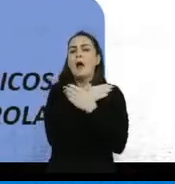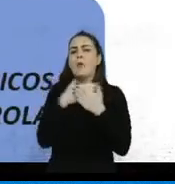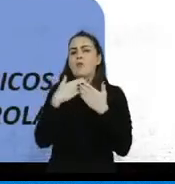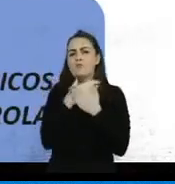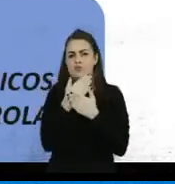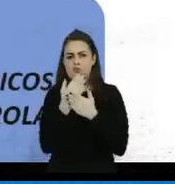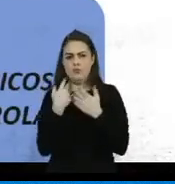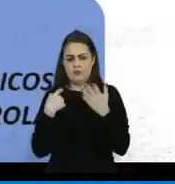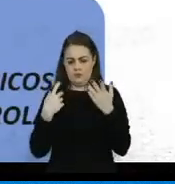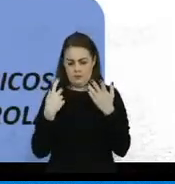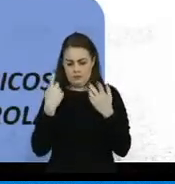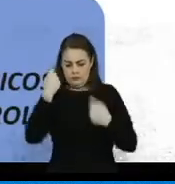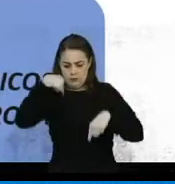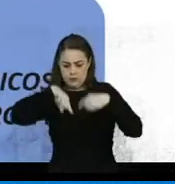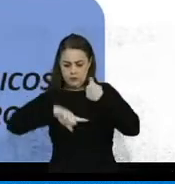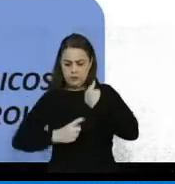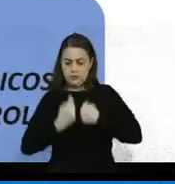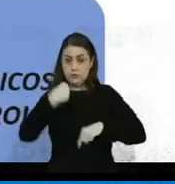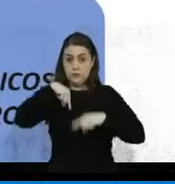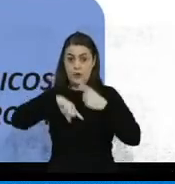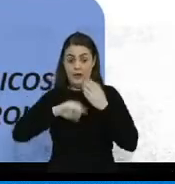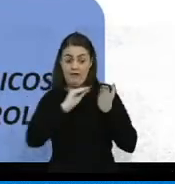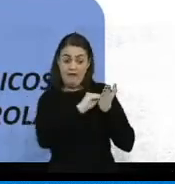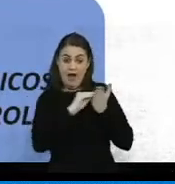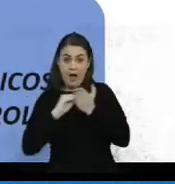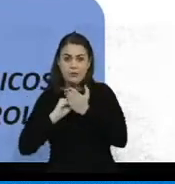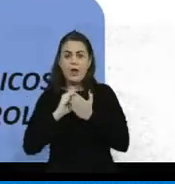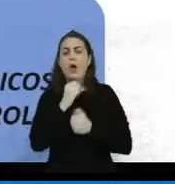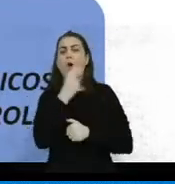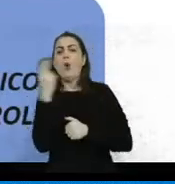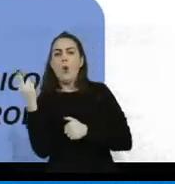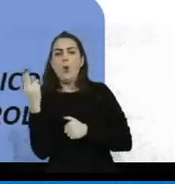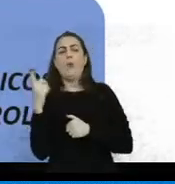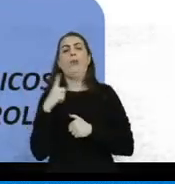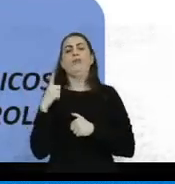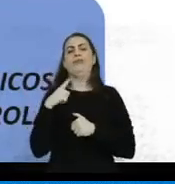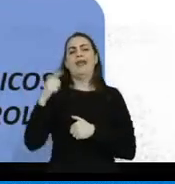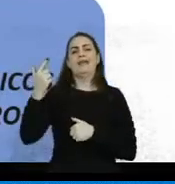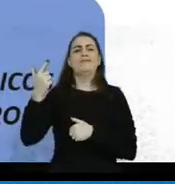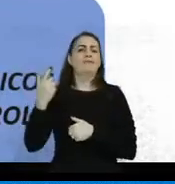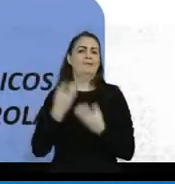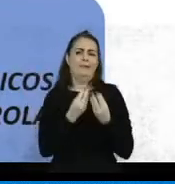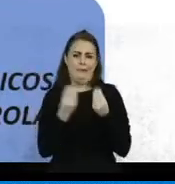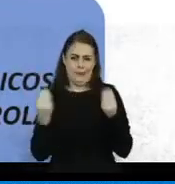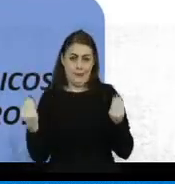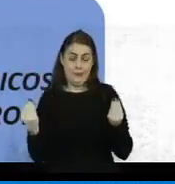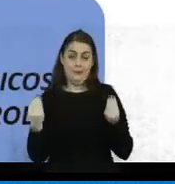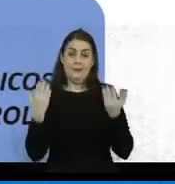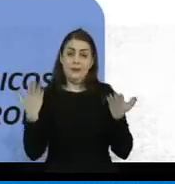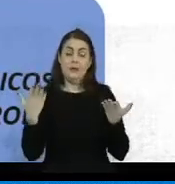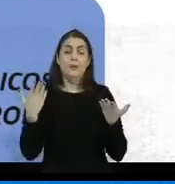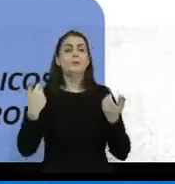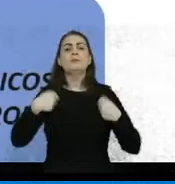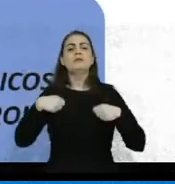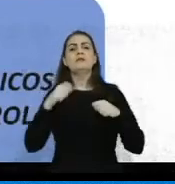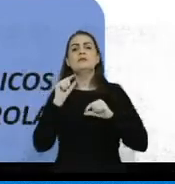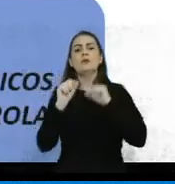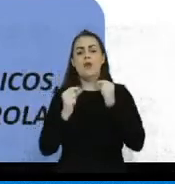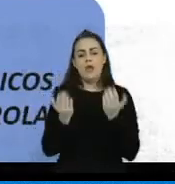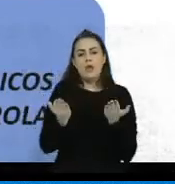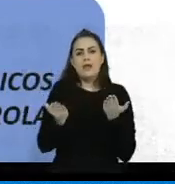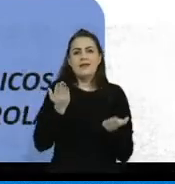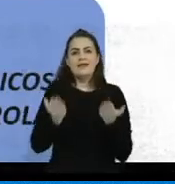sobrando. E aí você consegue modular isso com alimentos e nutrientes. Então, se eu fosse fazer